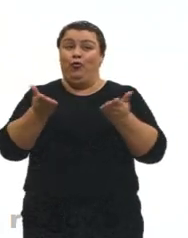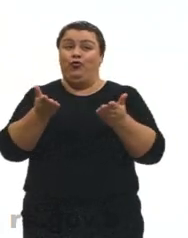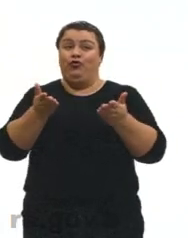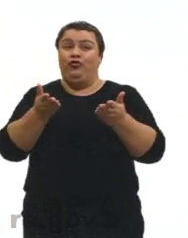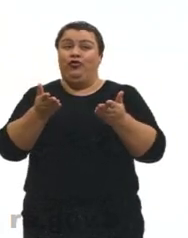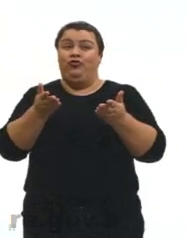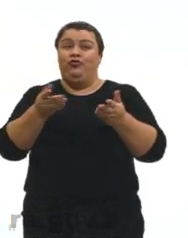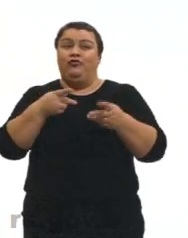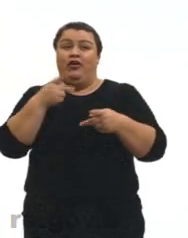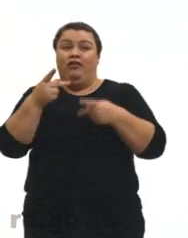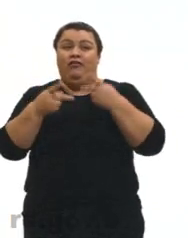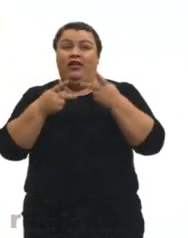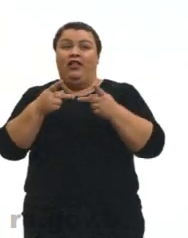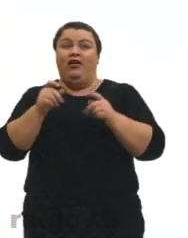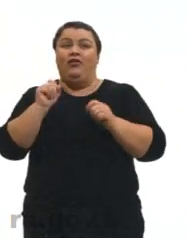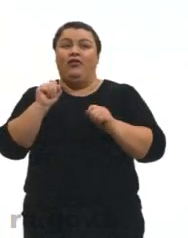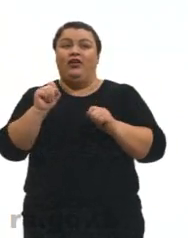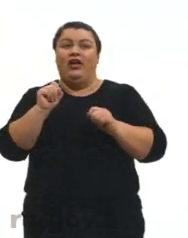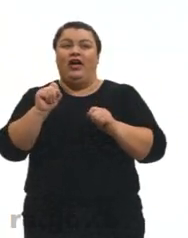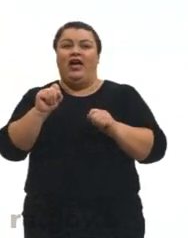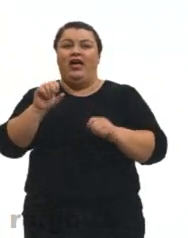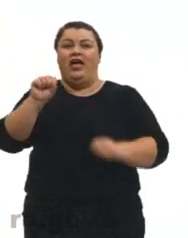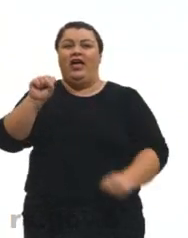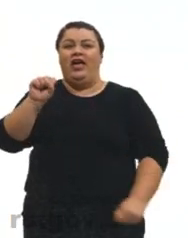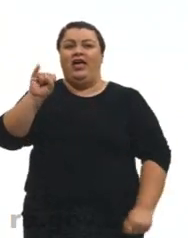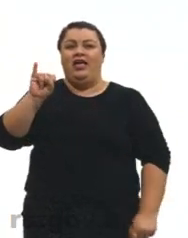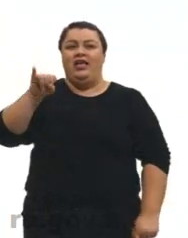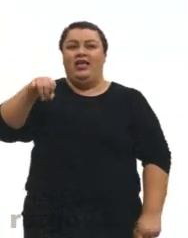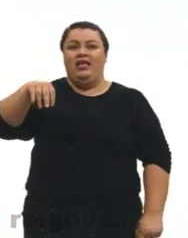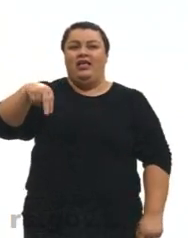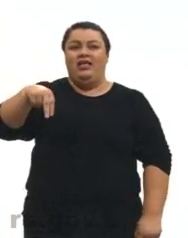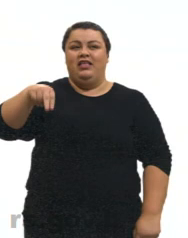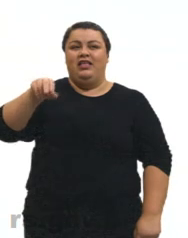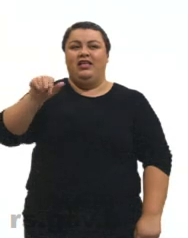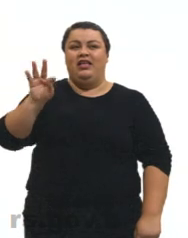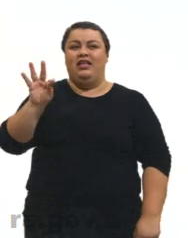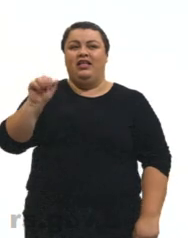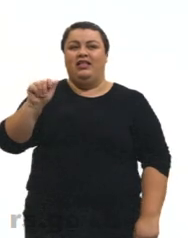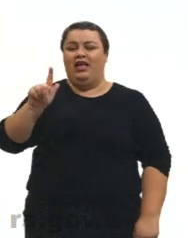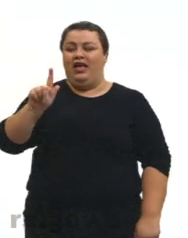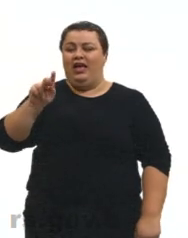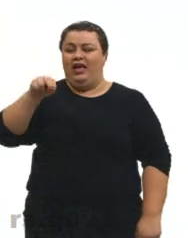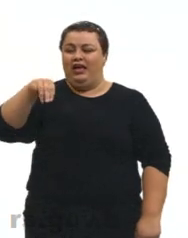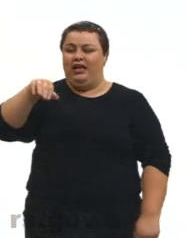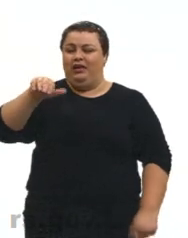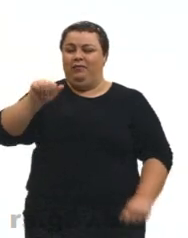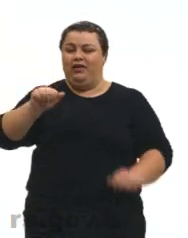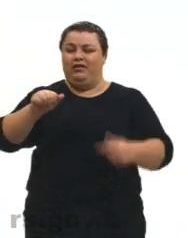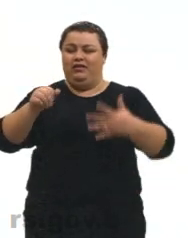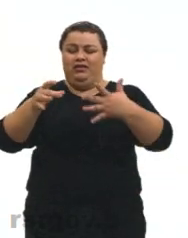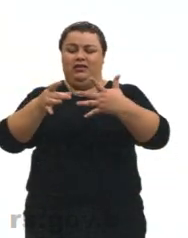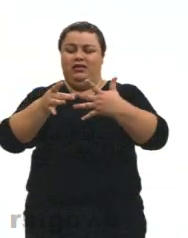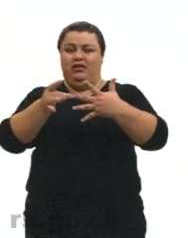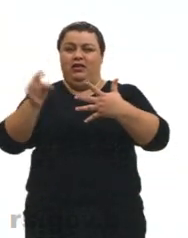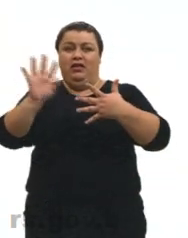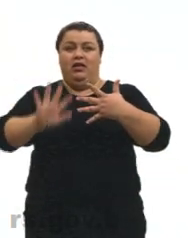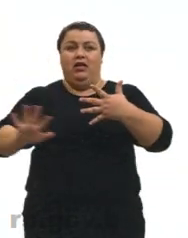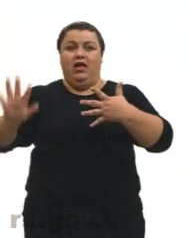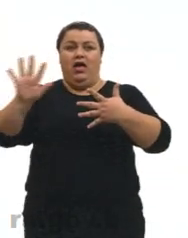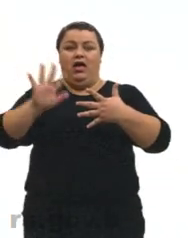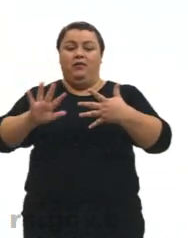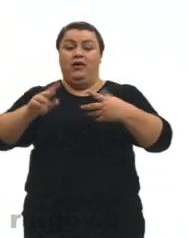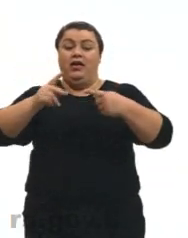gente vai falar exatamente sobre sintagmas e paradigmas professora que nome difícil